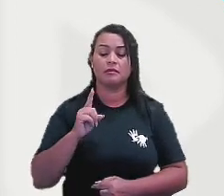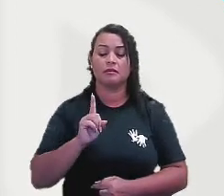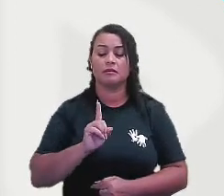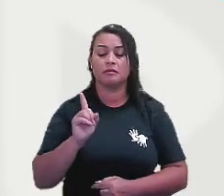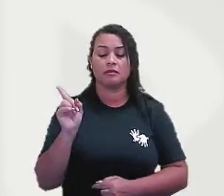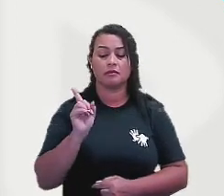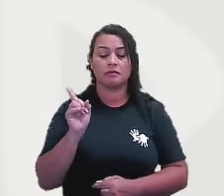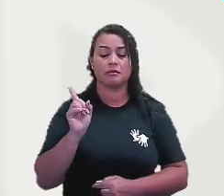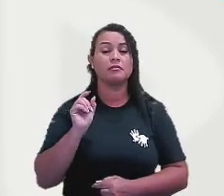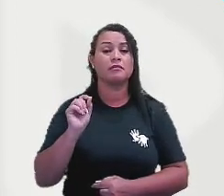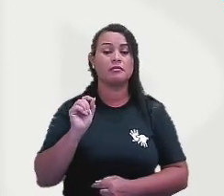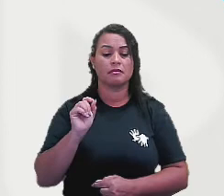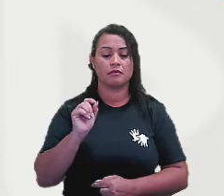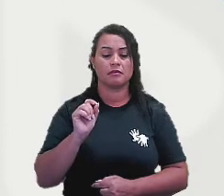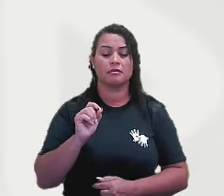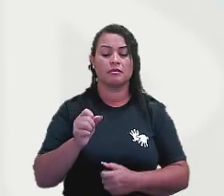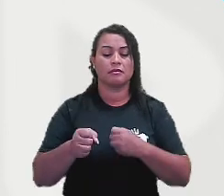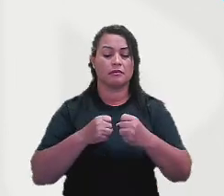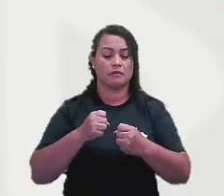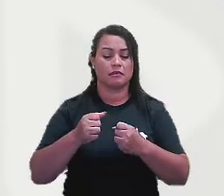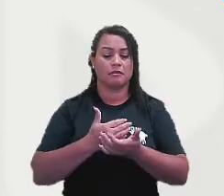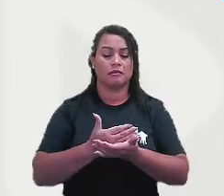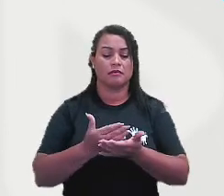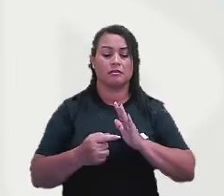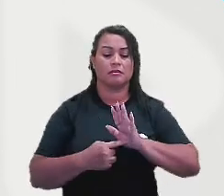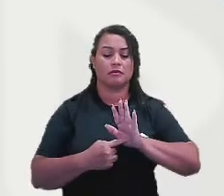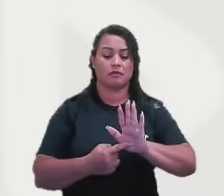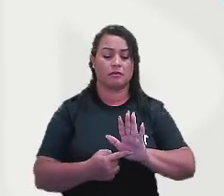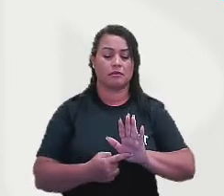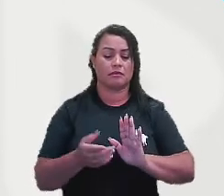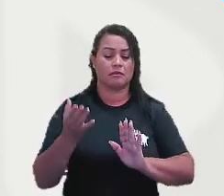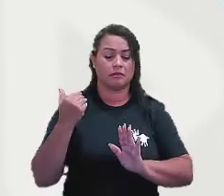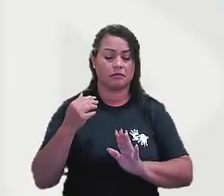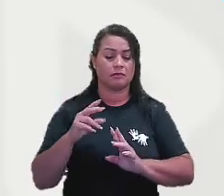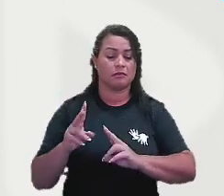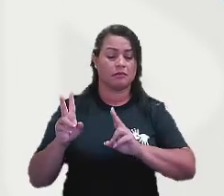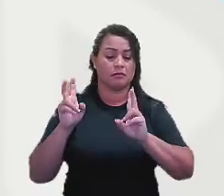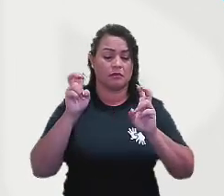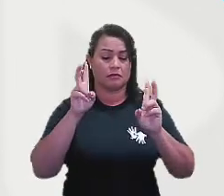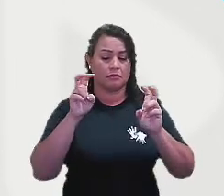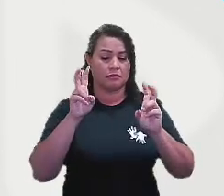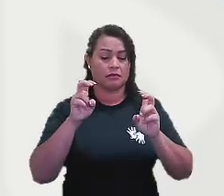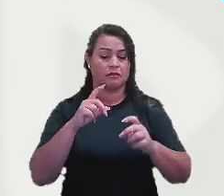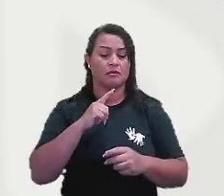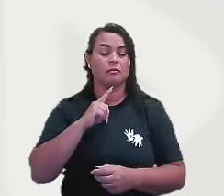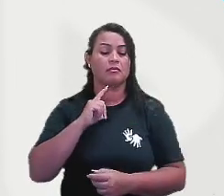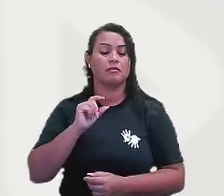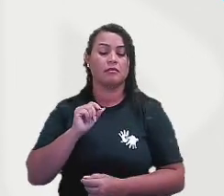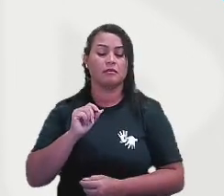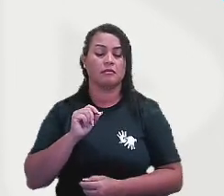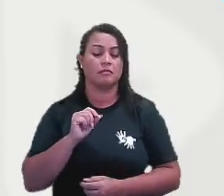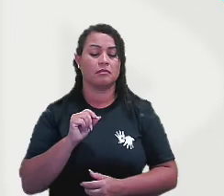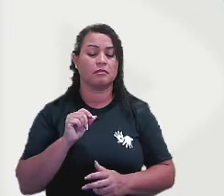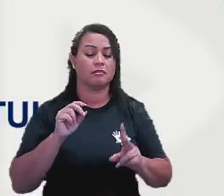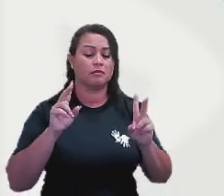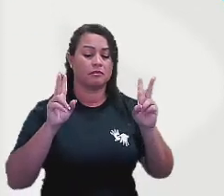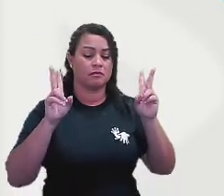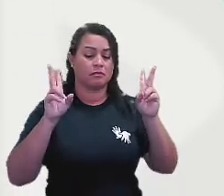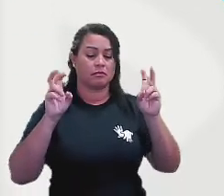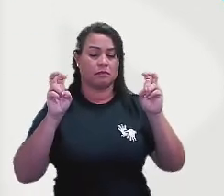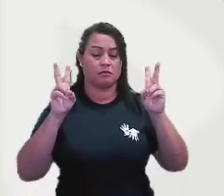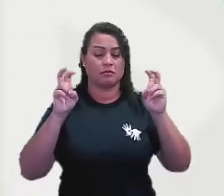mais enfatizando aqui o título. Olha só, aqui a gente tem o título